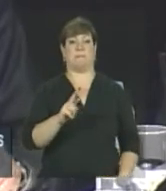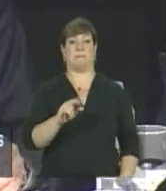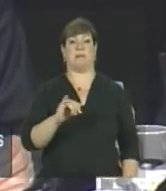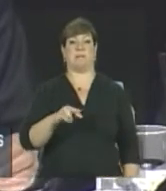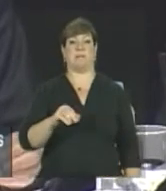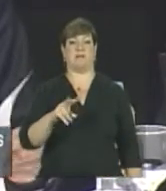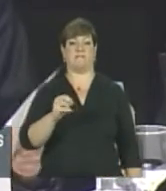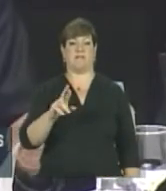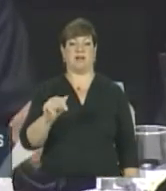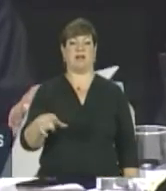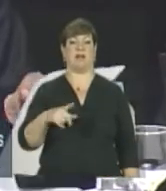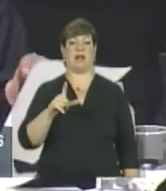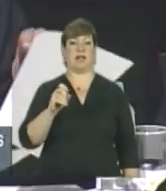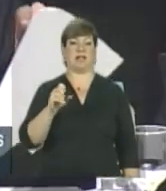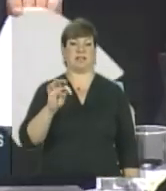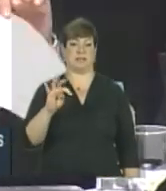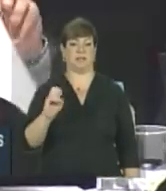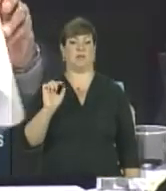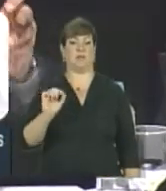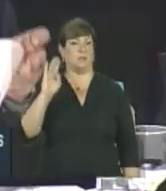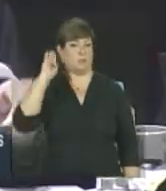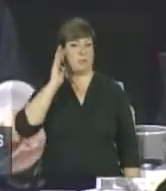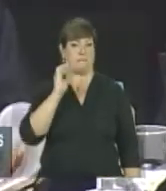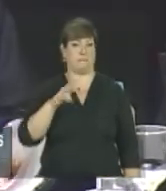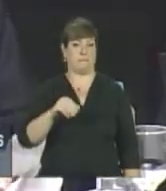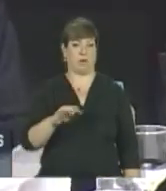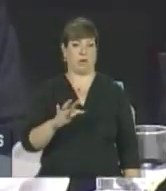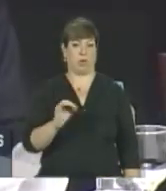do Mato Grosso.